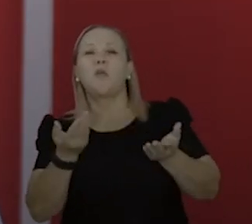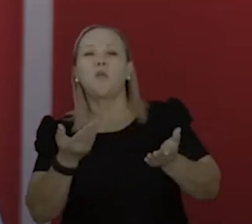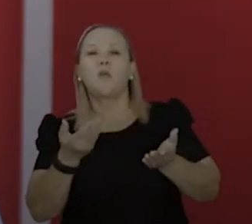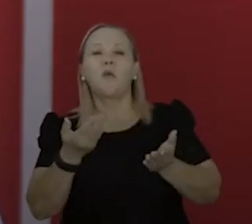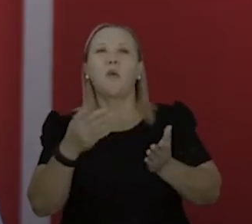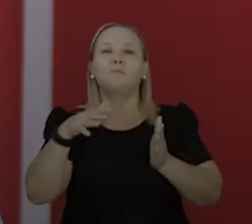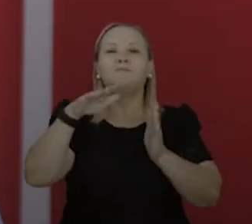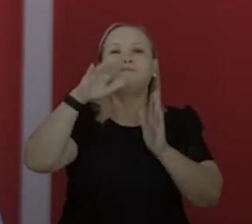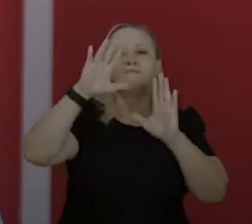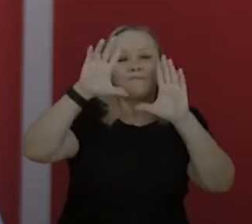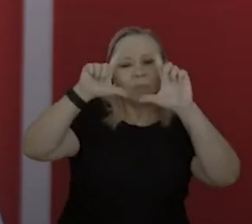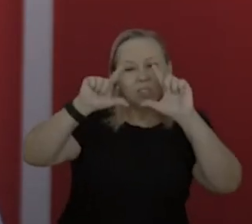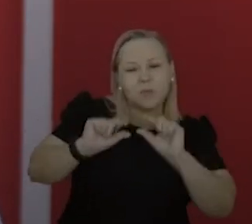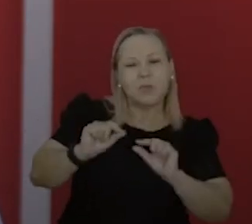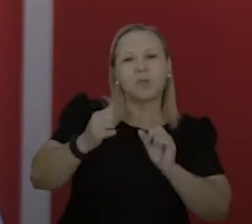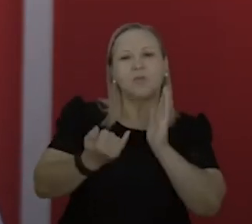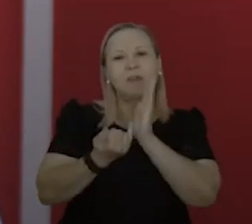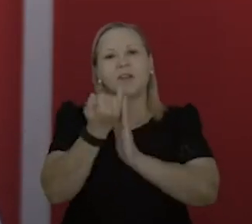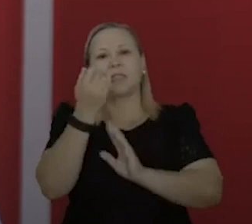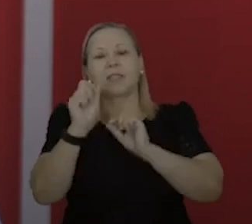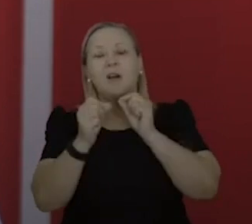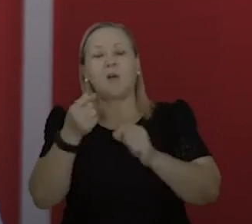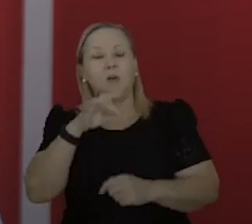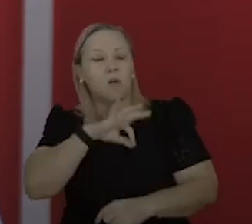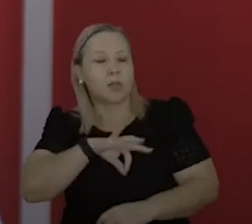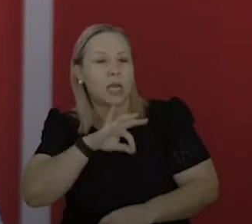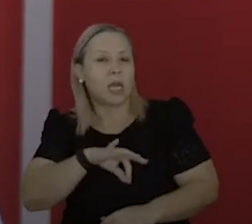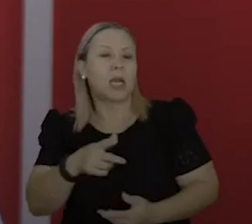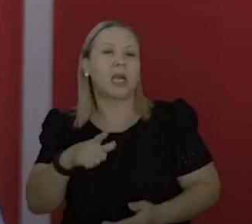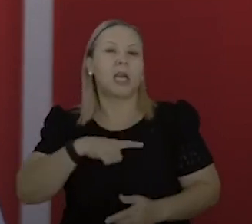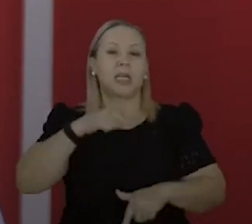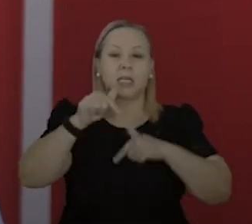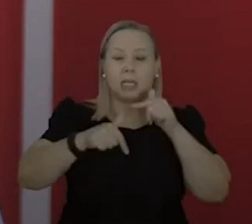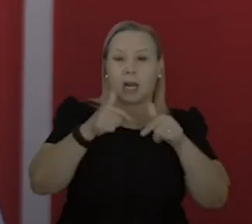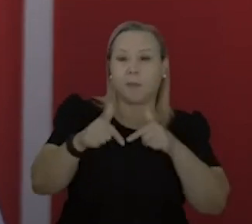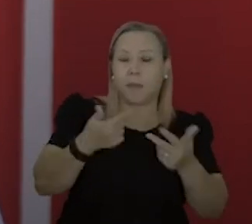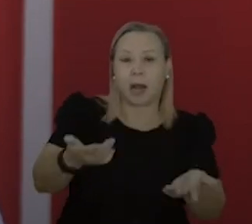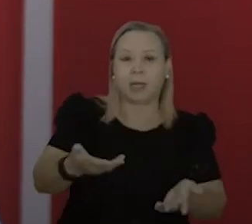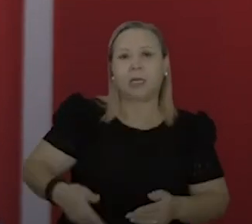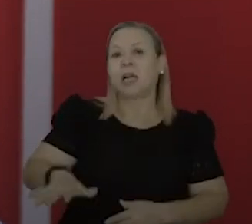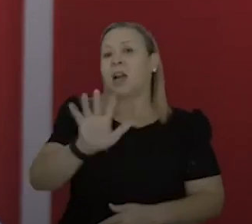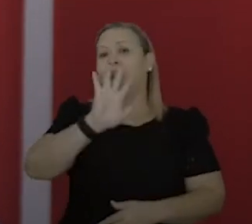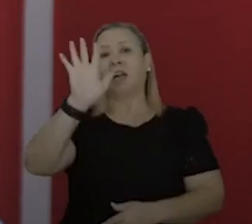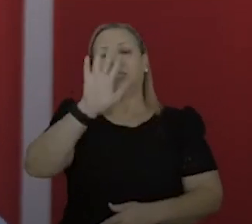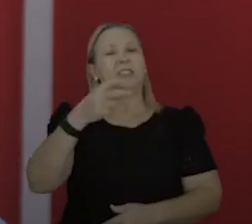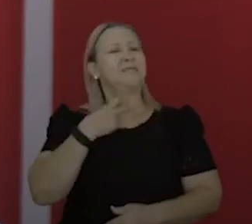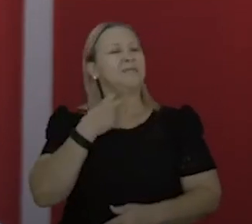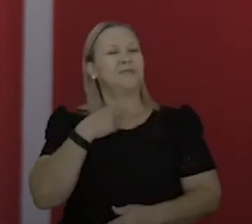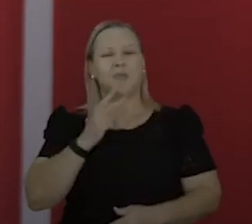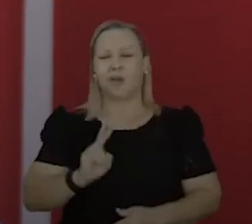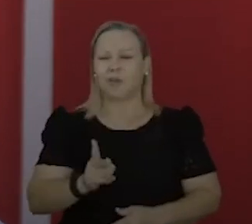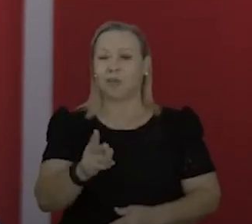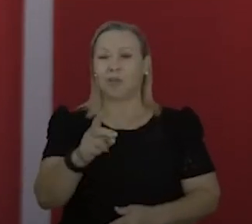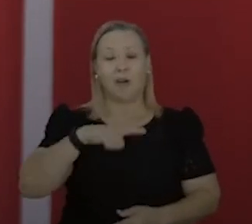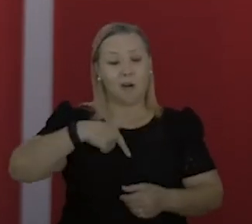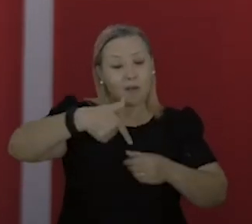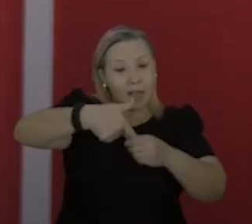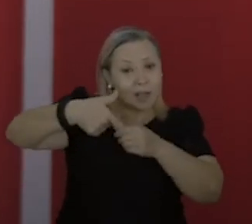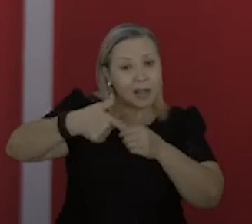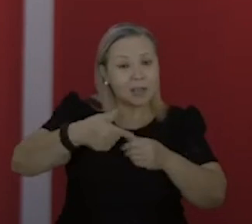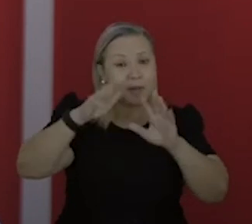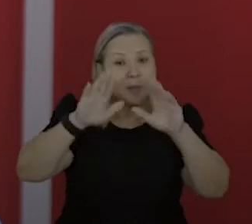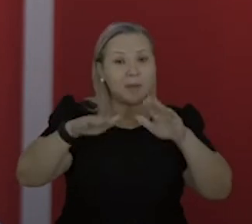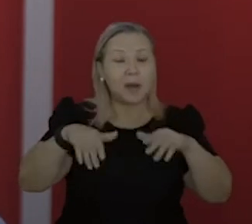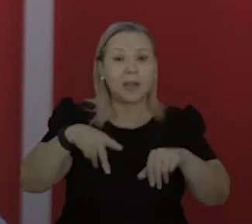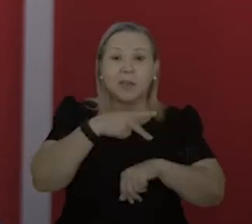que voltou, como ter renda, ter emprego, a caristia não pode continuar, como a gente ter combustível barato, sendo que o